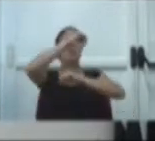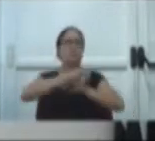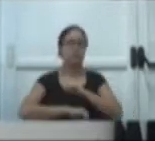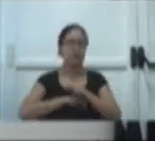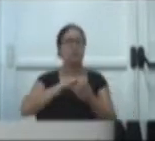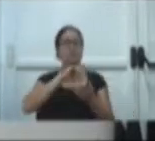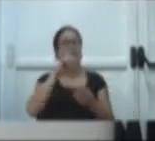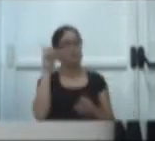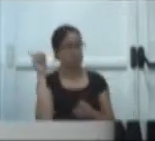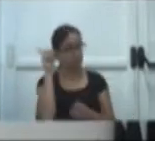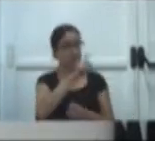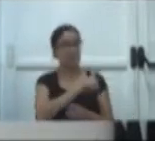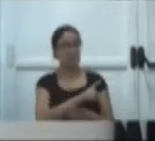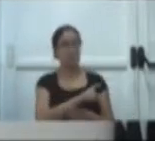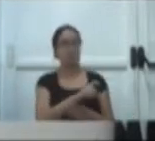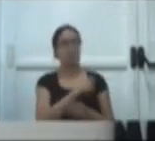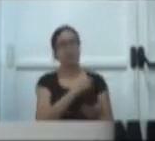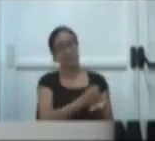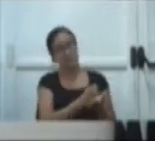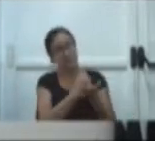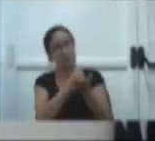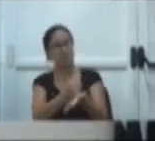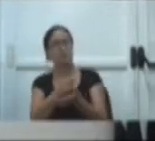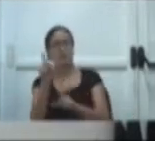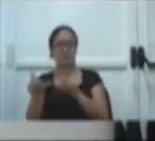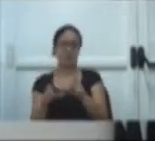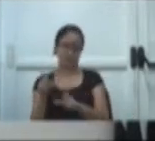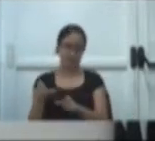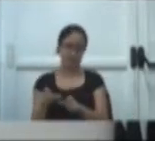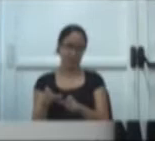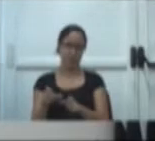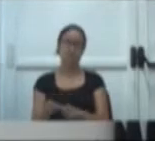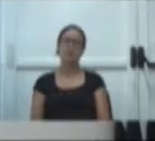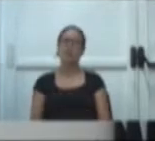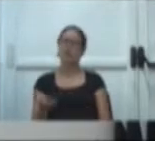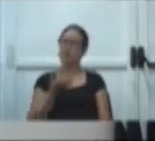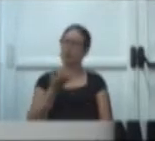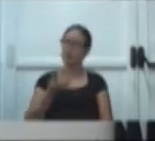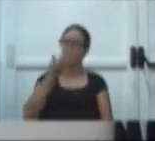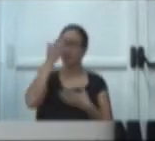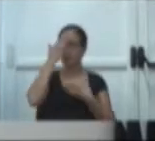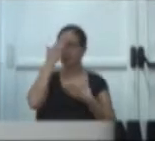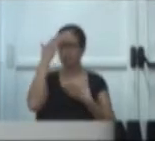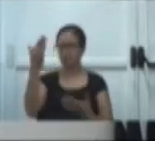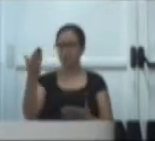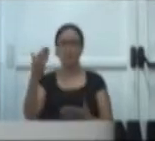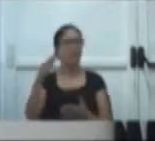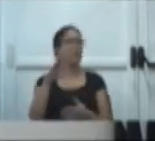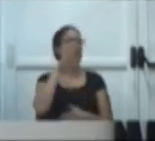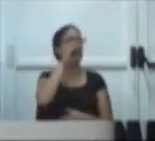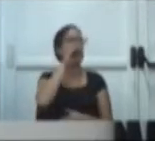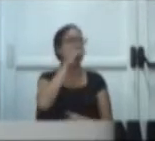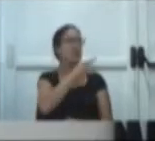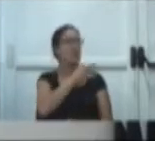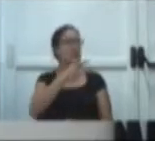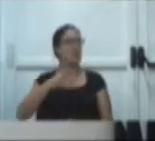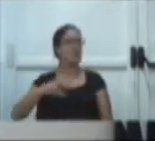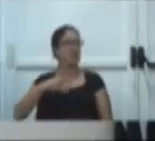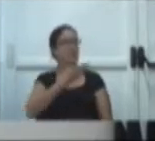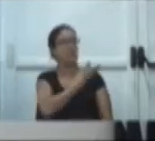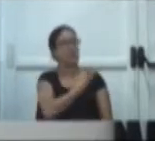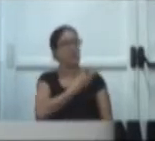agradecer e a parabenizar aos funcionários da Secretaria de Saúde que estão atendendo